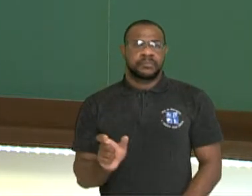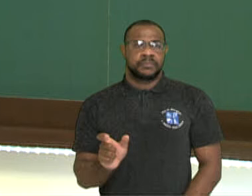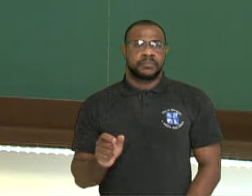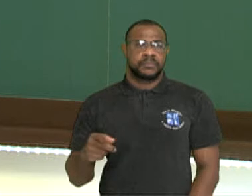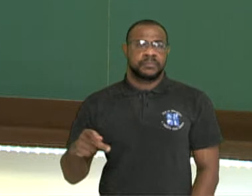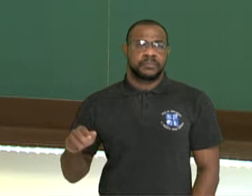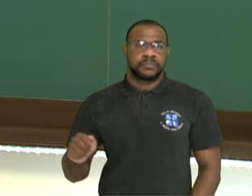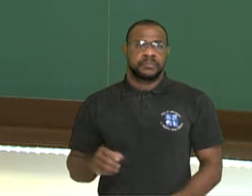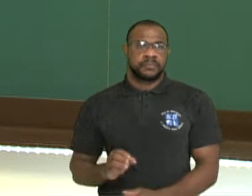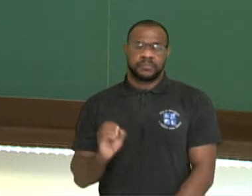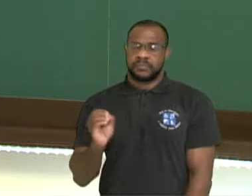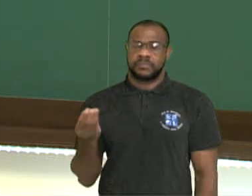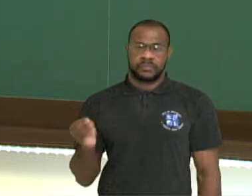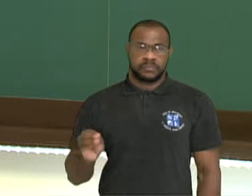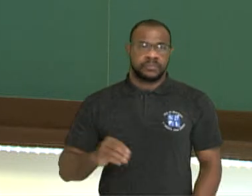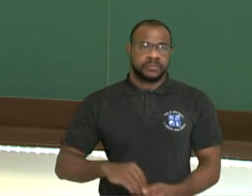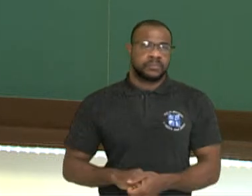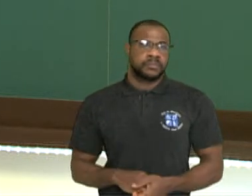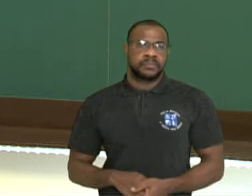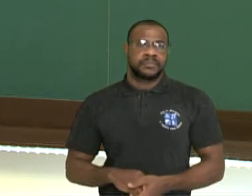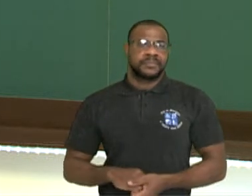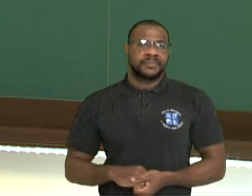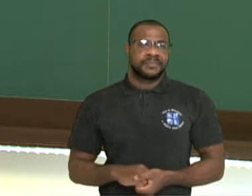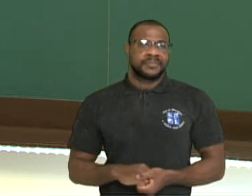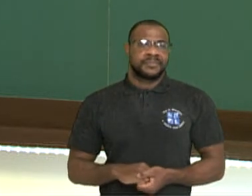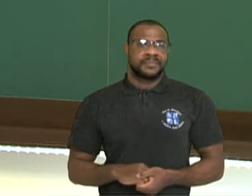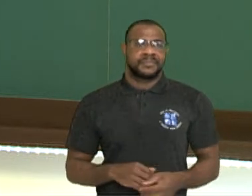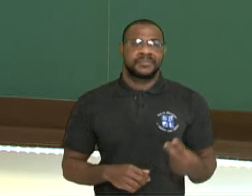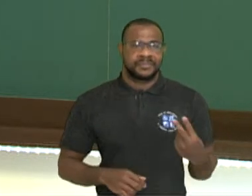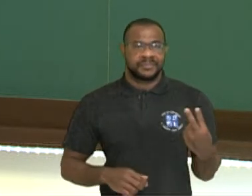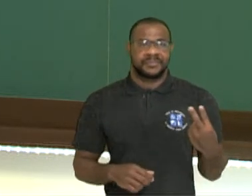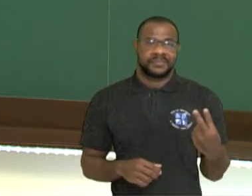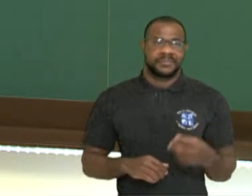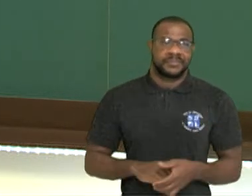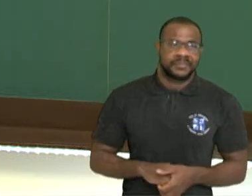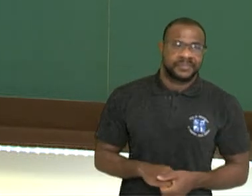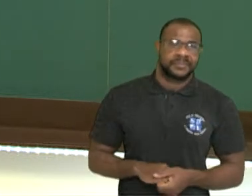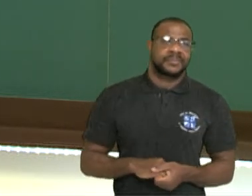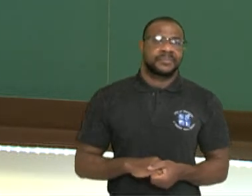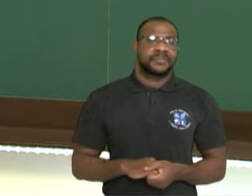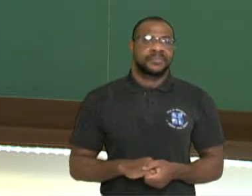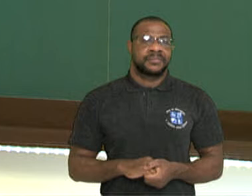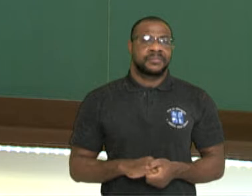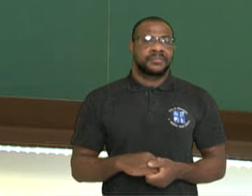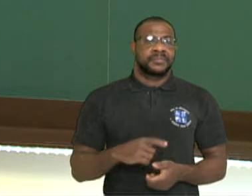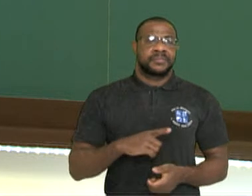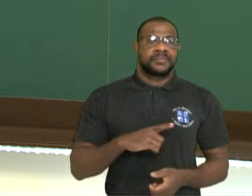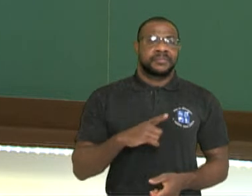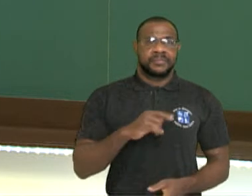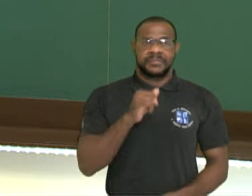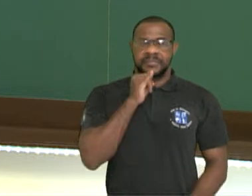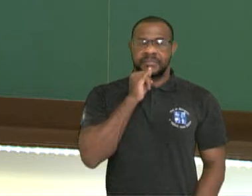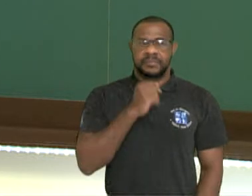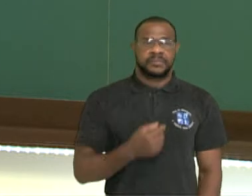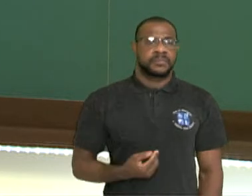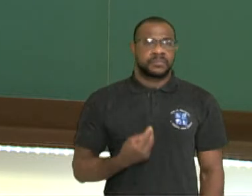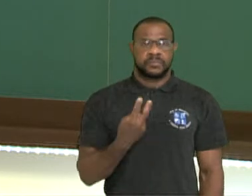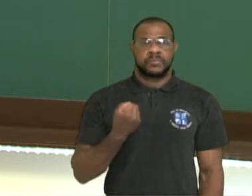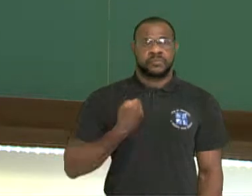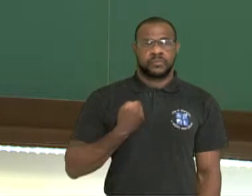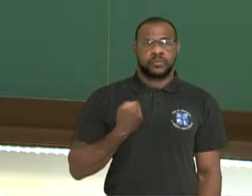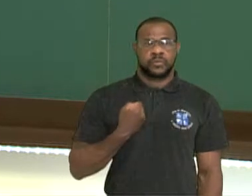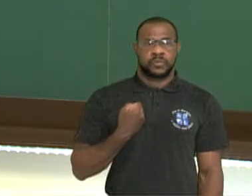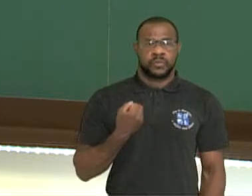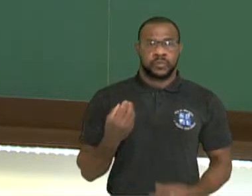H-O. 2. Ya la conjunción O entre dos numerales lleva